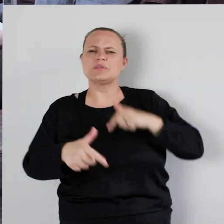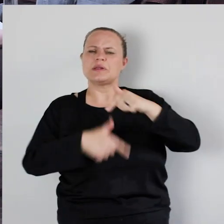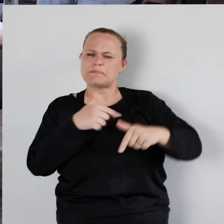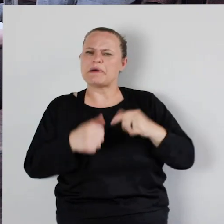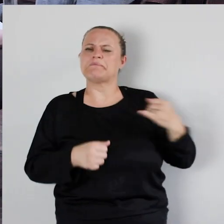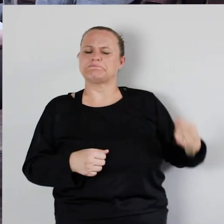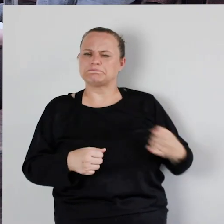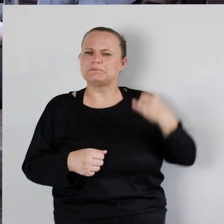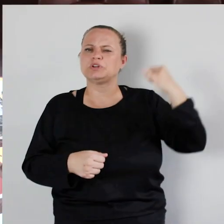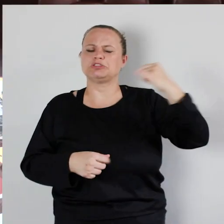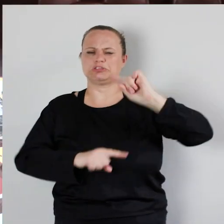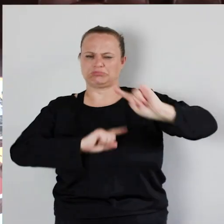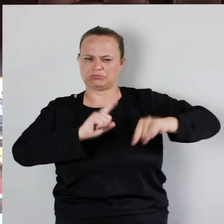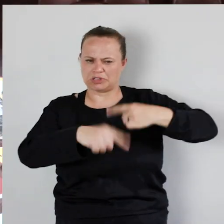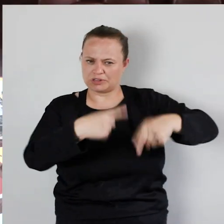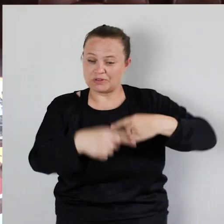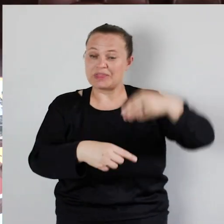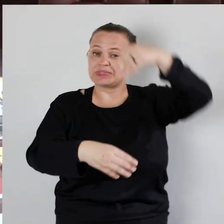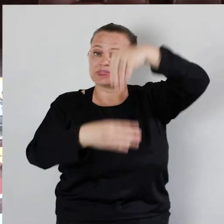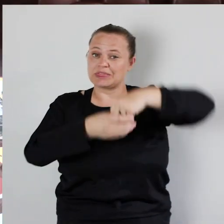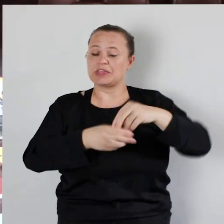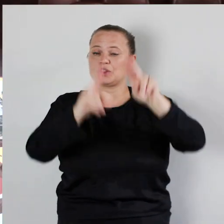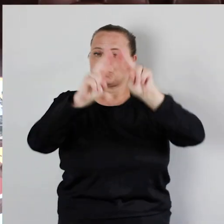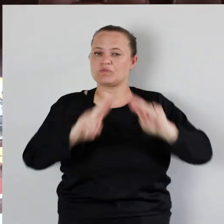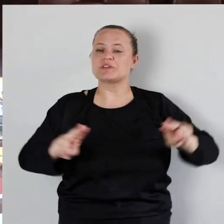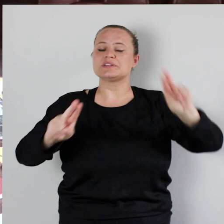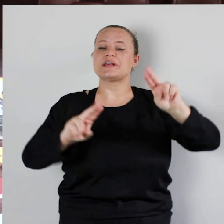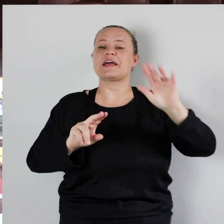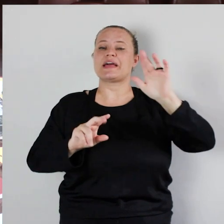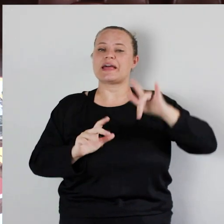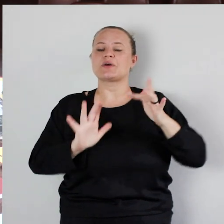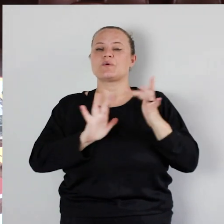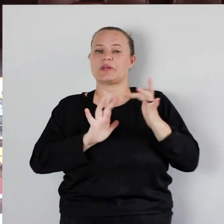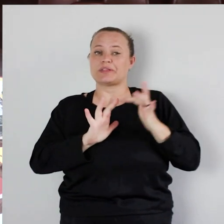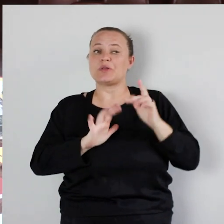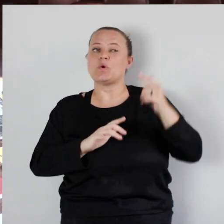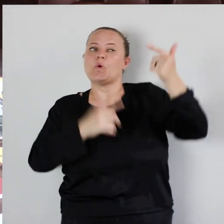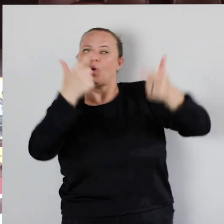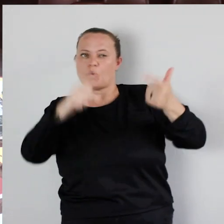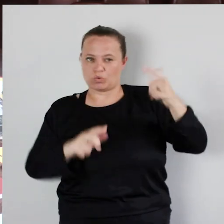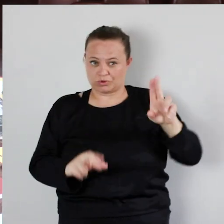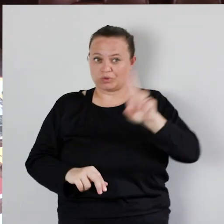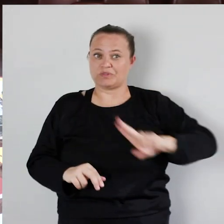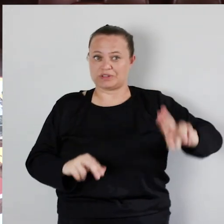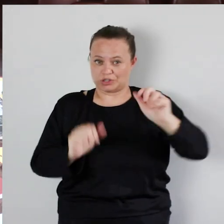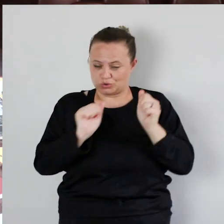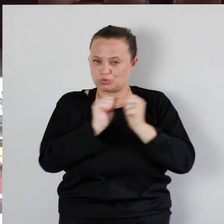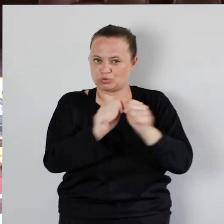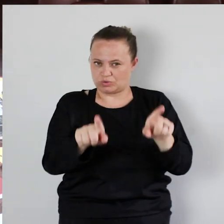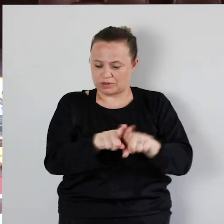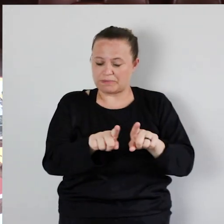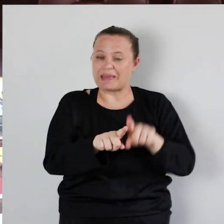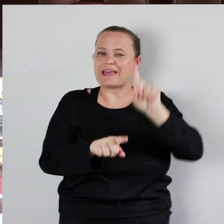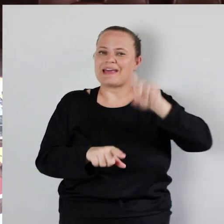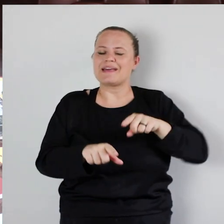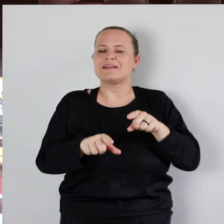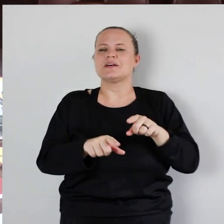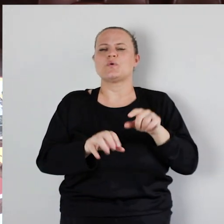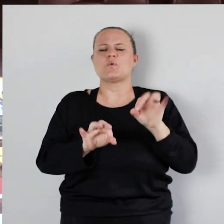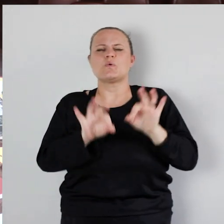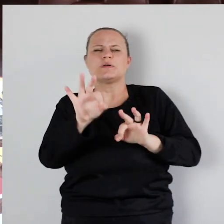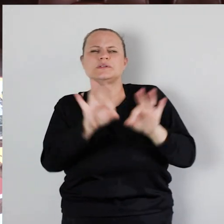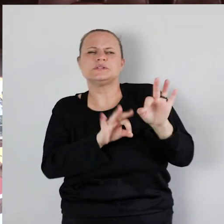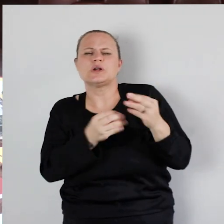cultural na América Latina. Tem um trabalho muito importante que você tem desenvolvido aqui na UFSC e que está ligado também a outras universidades, que é